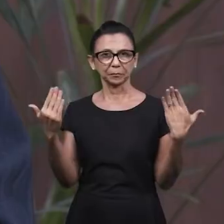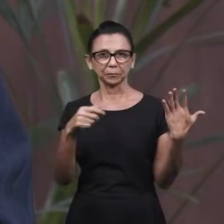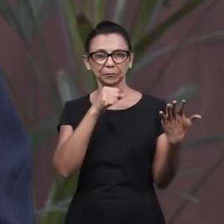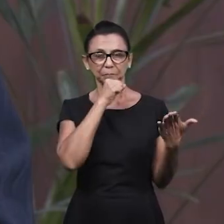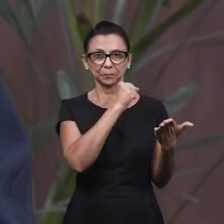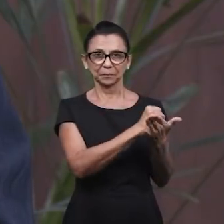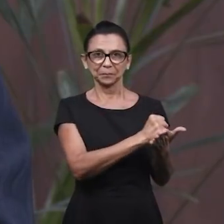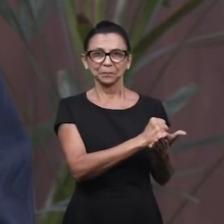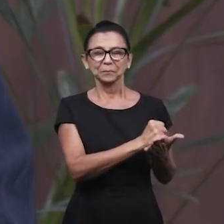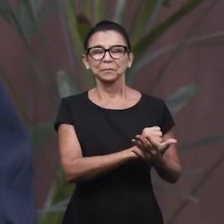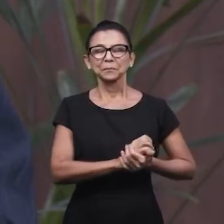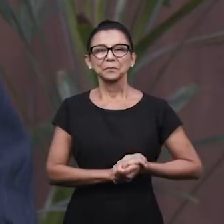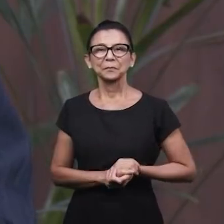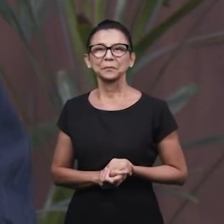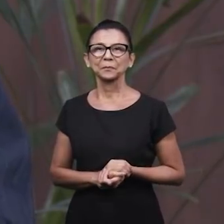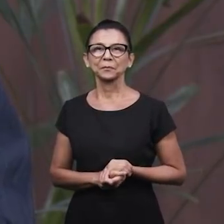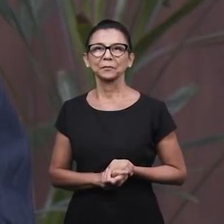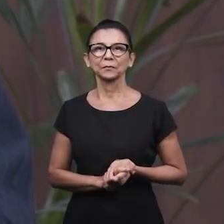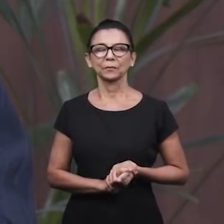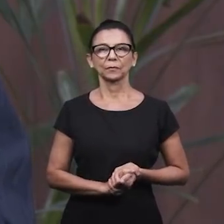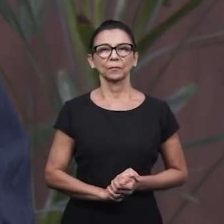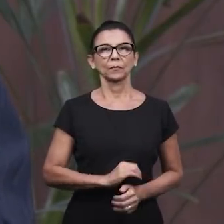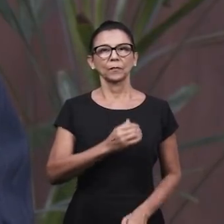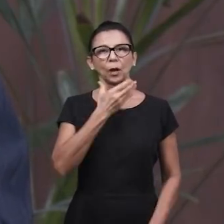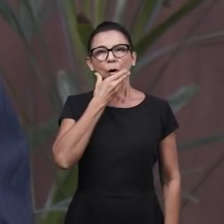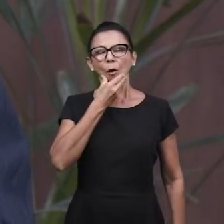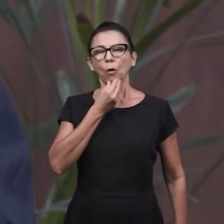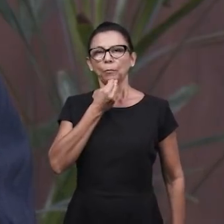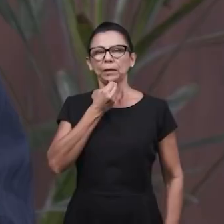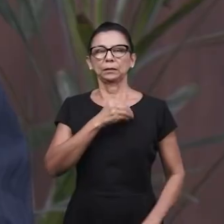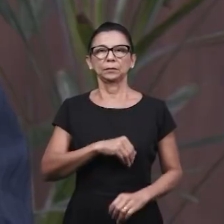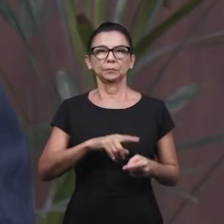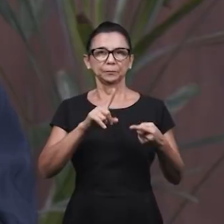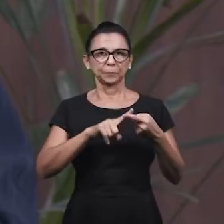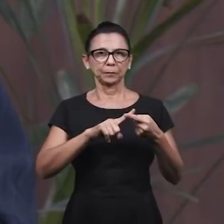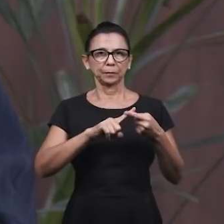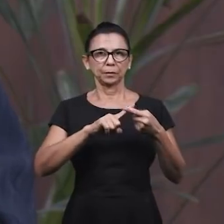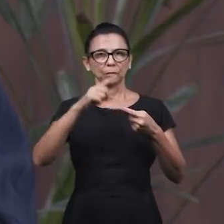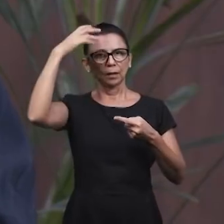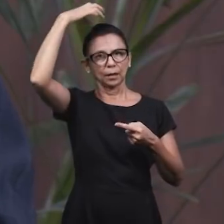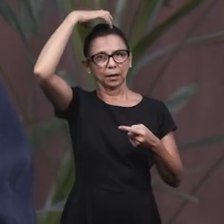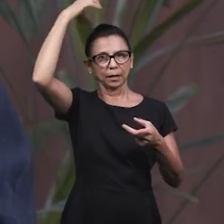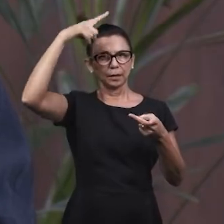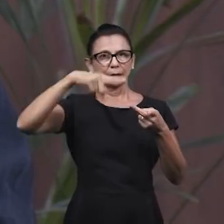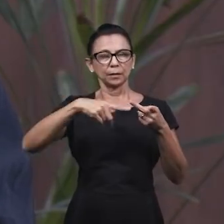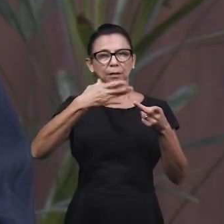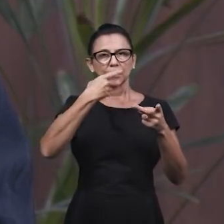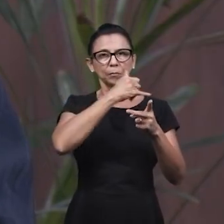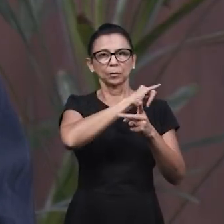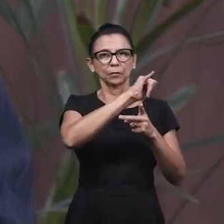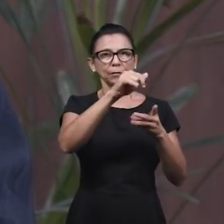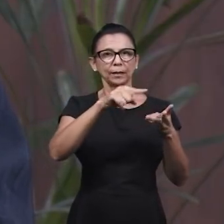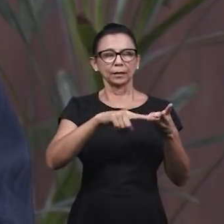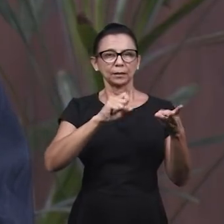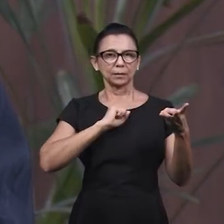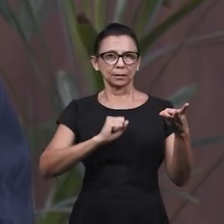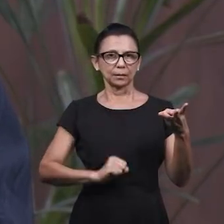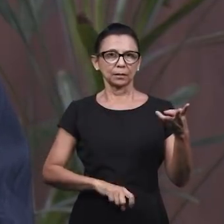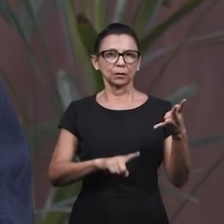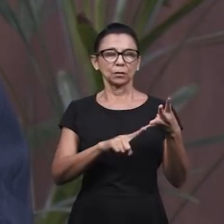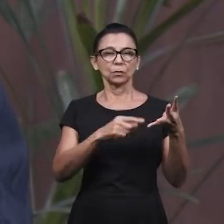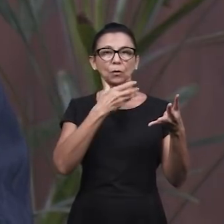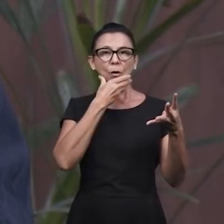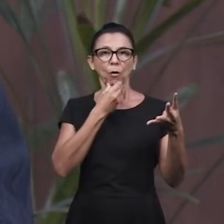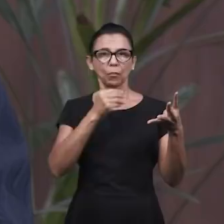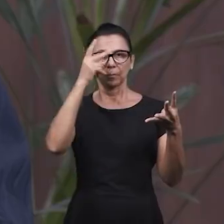Velho Testamento, nós vamos encontrar Jesus como homem. Então, primeiro, como rei, como profeta, como sacerdote e